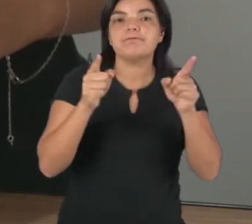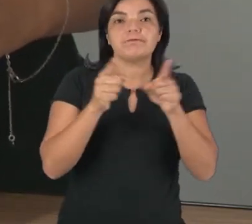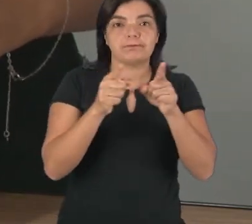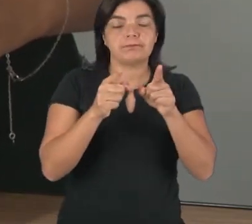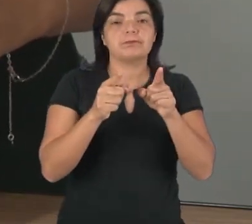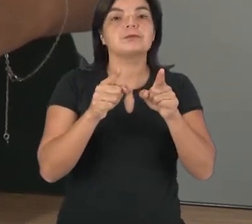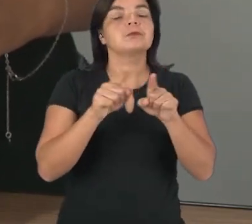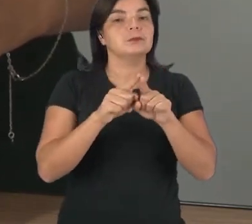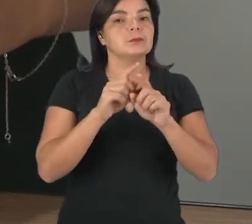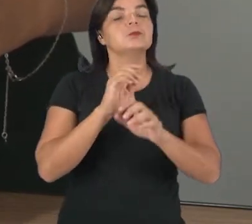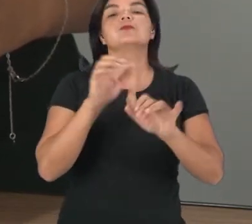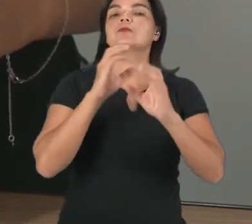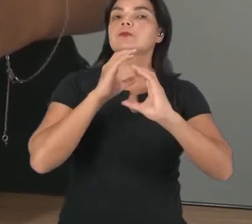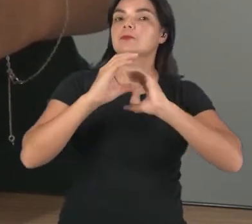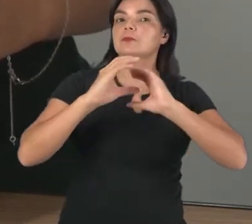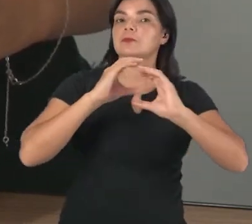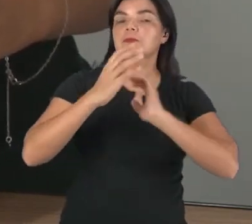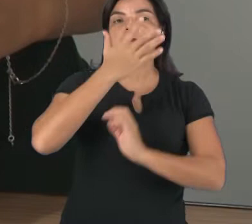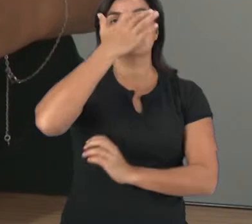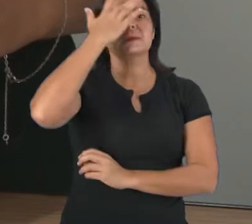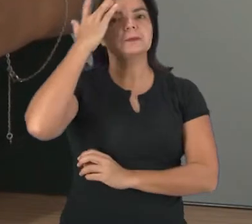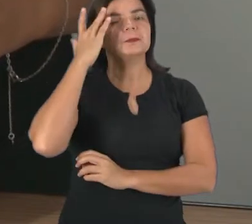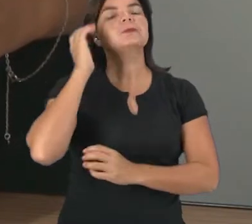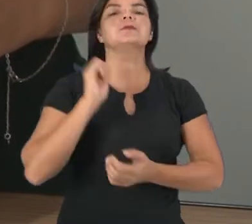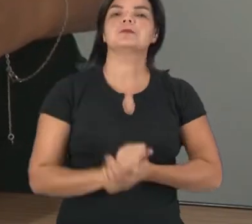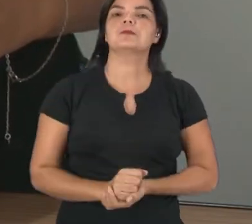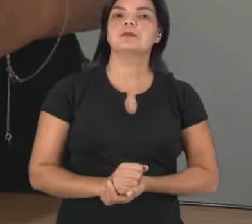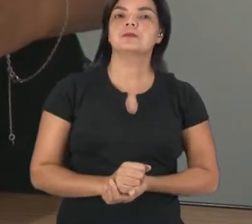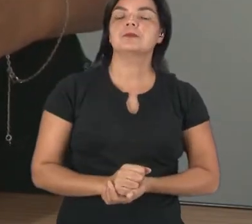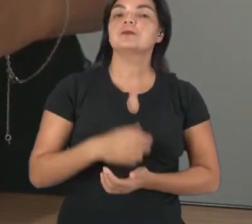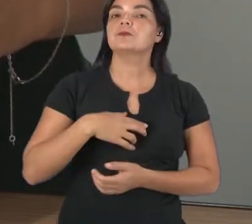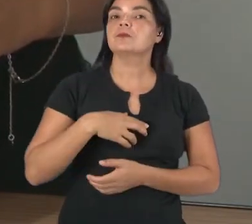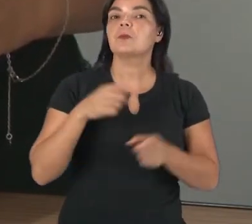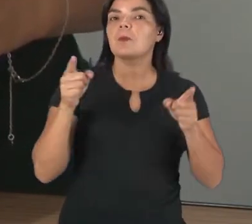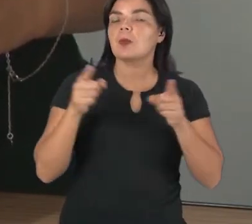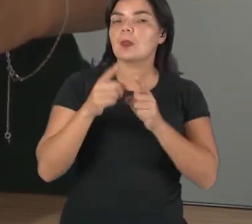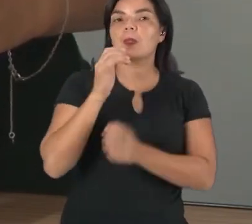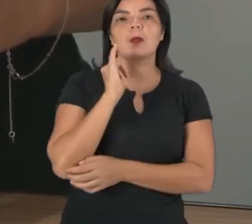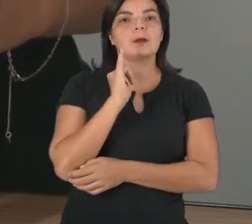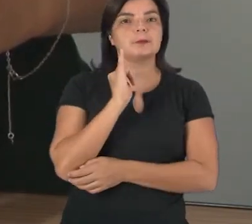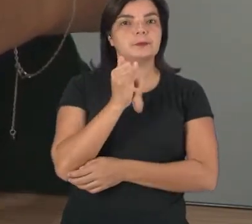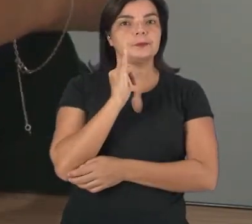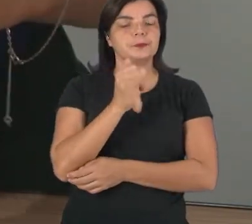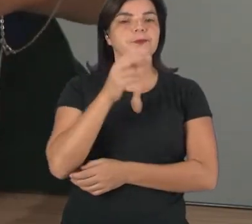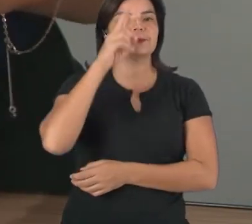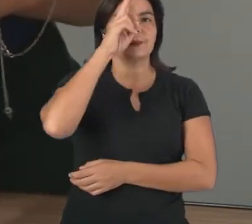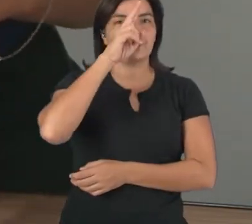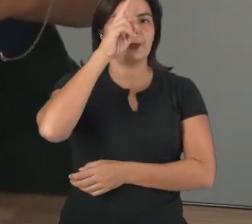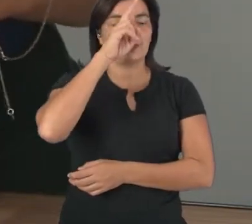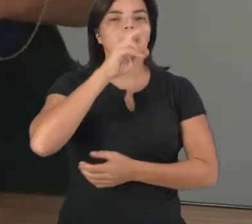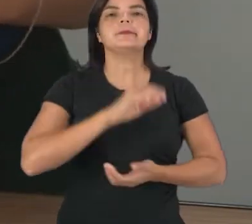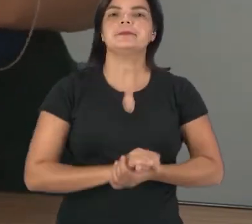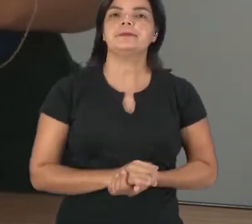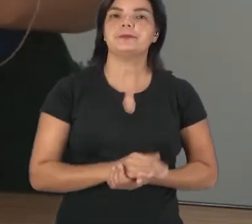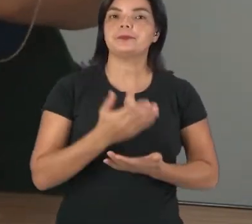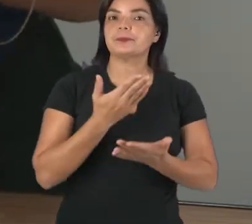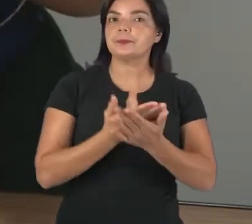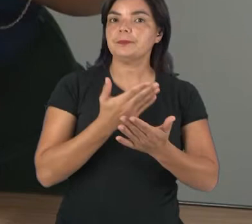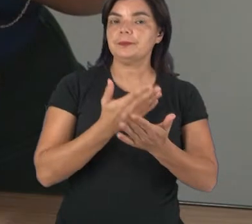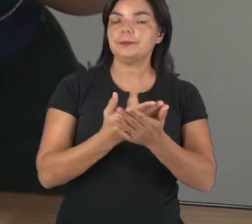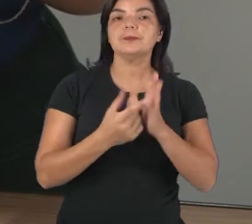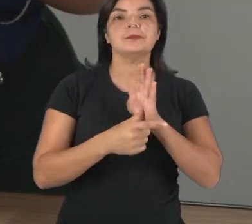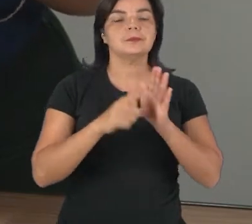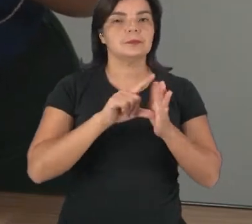usado como meio de comunicação entre as pessoas, como pequenos avisos. Lembram que na aula anterior eu